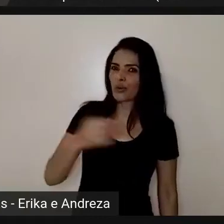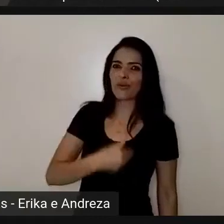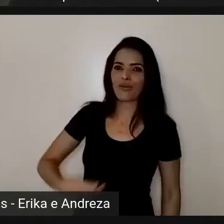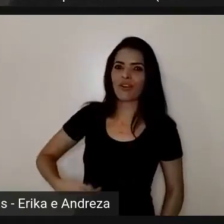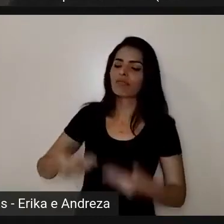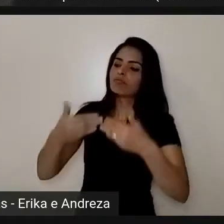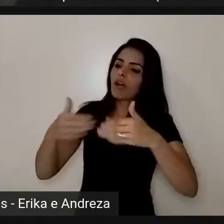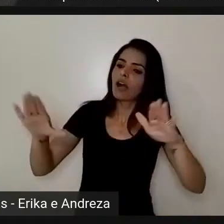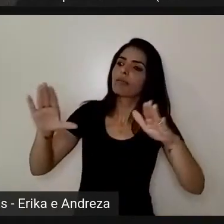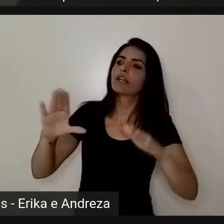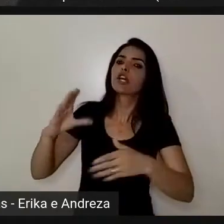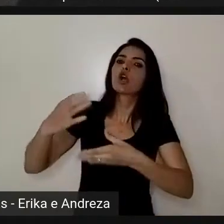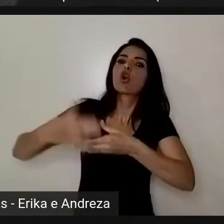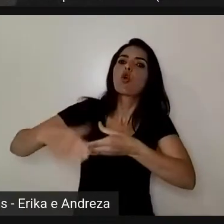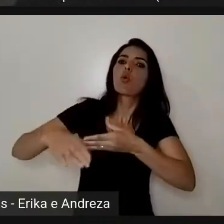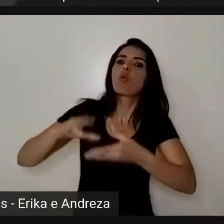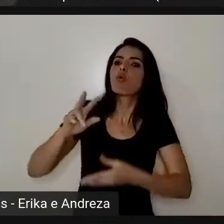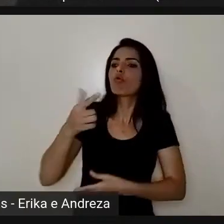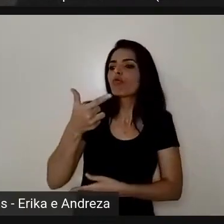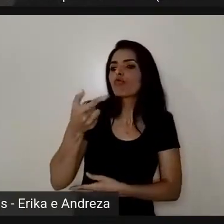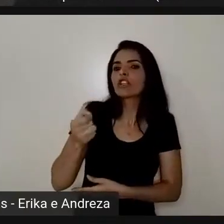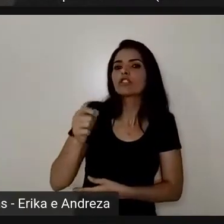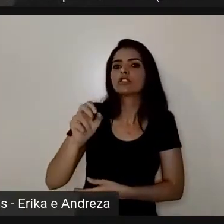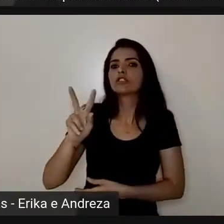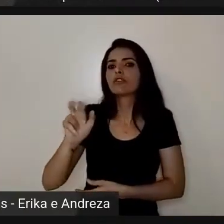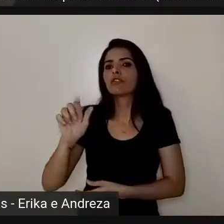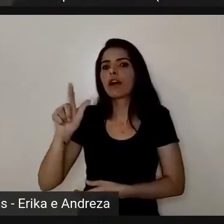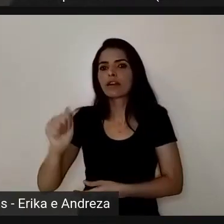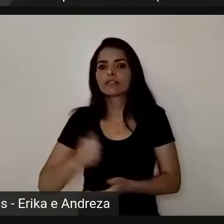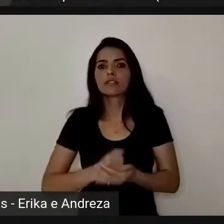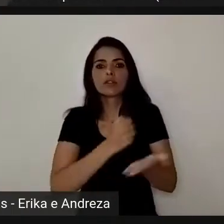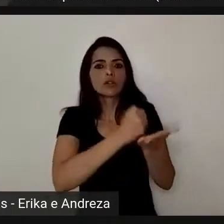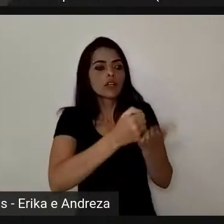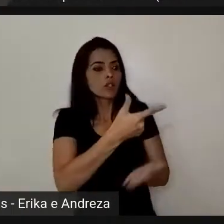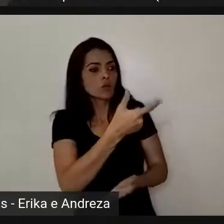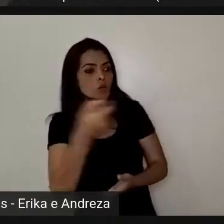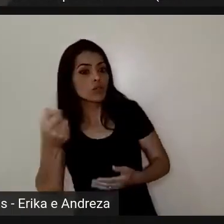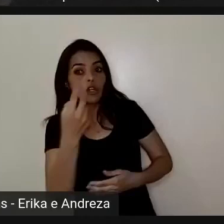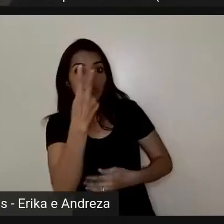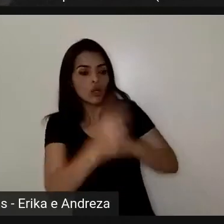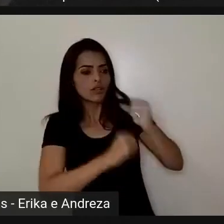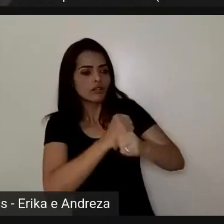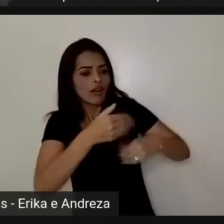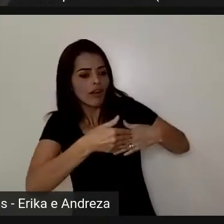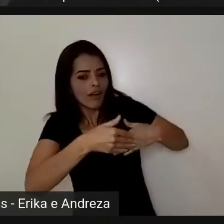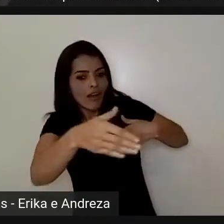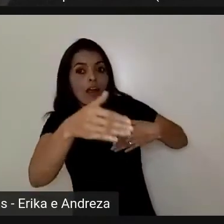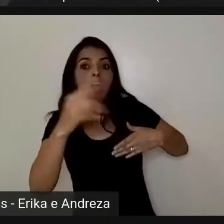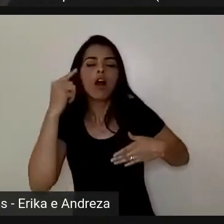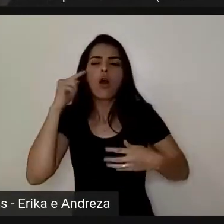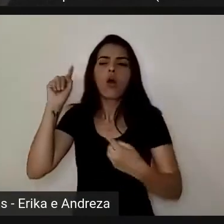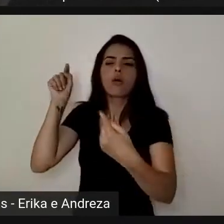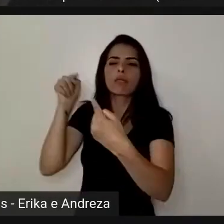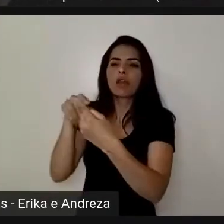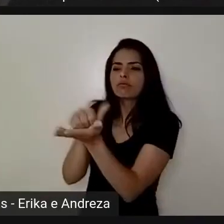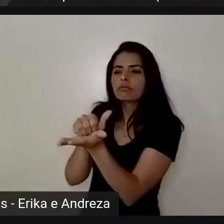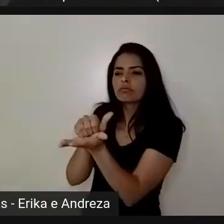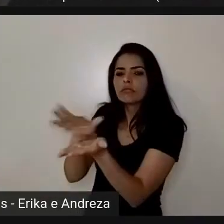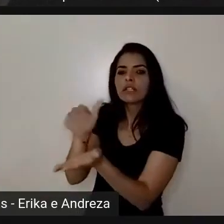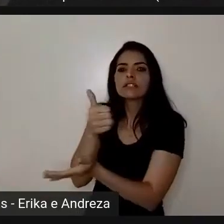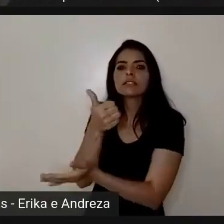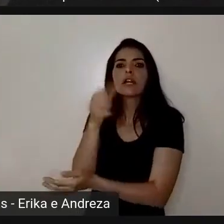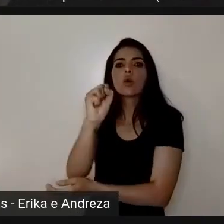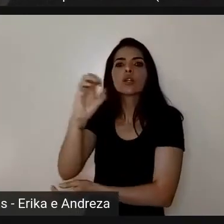né, contrata 200 por 2 anos, já com a intenção de demitir 180 depois de 2 anos, e ficar